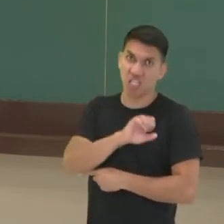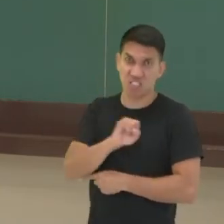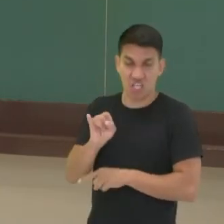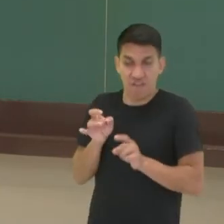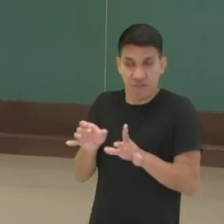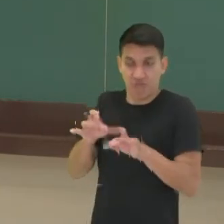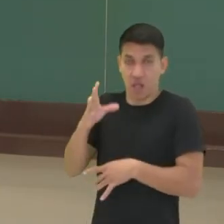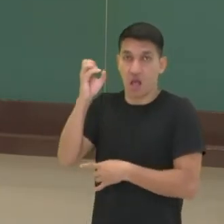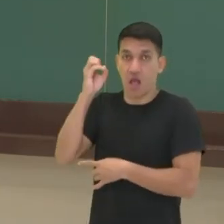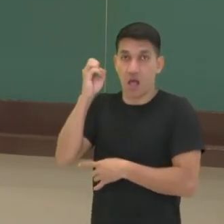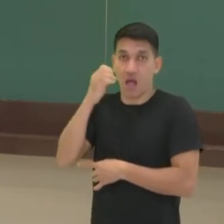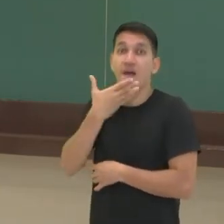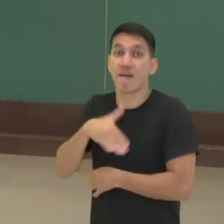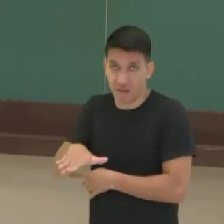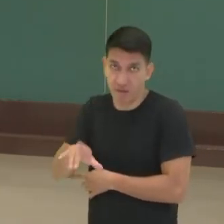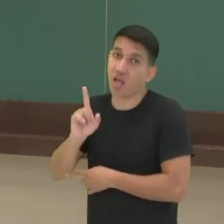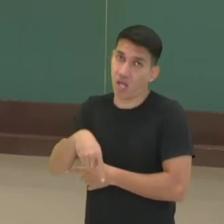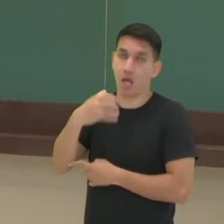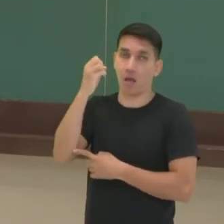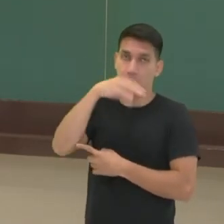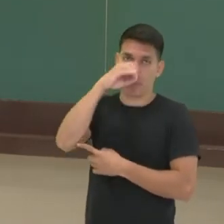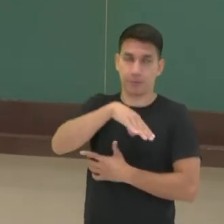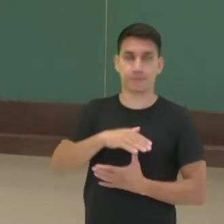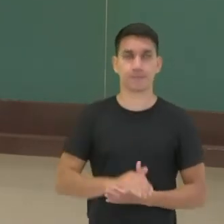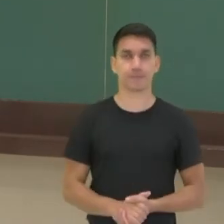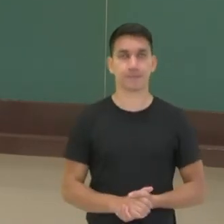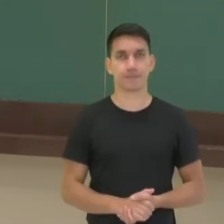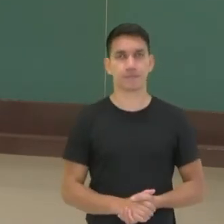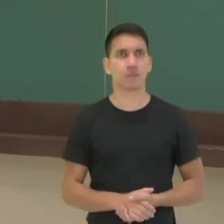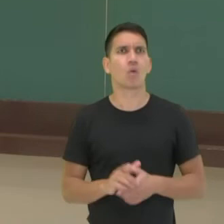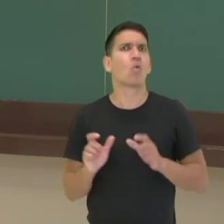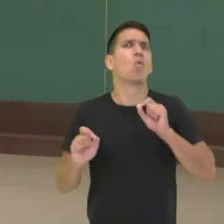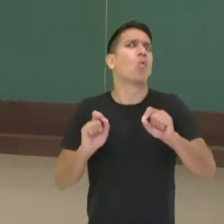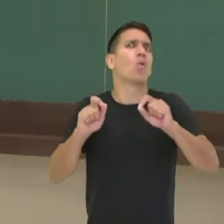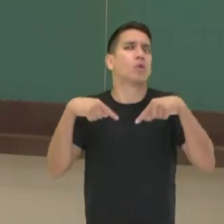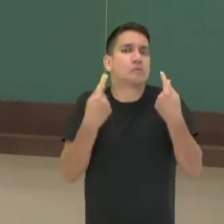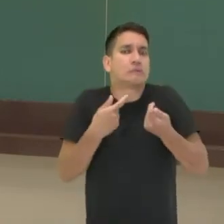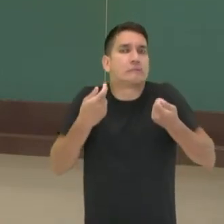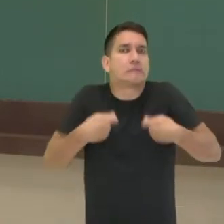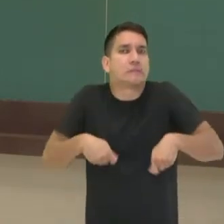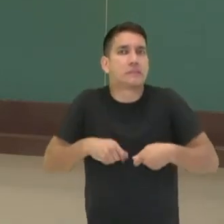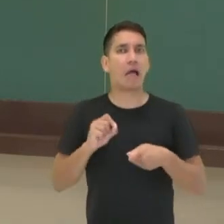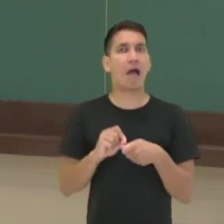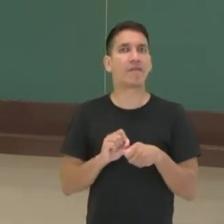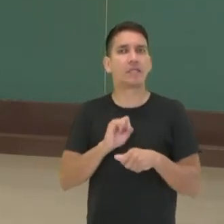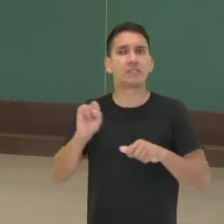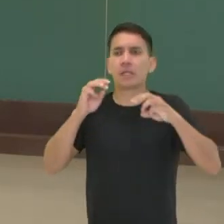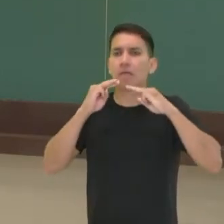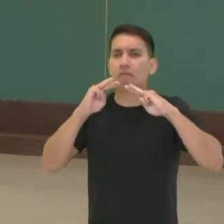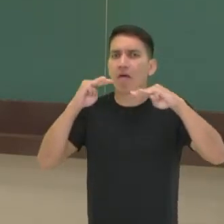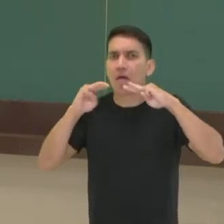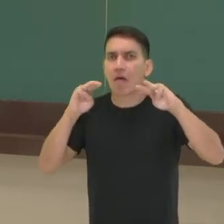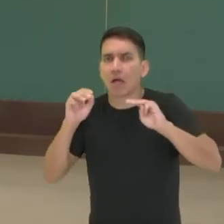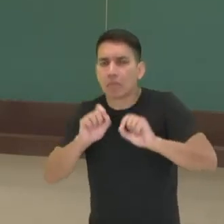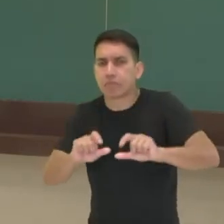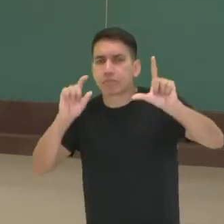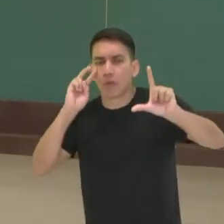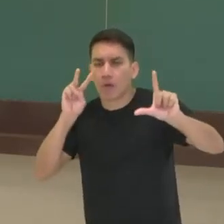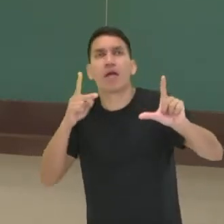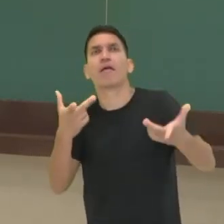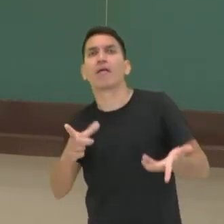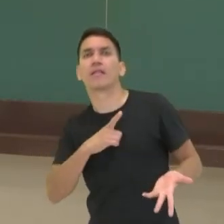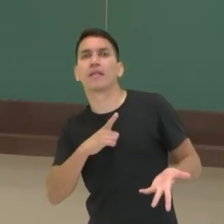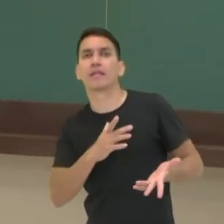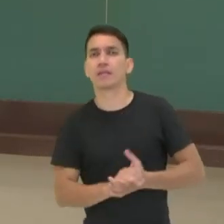criança é considerado abusivo. O que devemos fazer, então, em relação às publicidades infantis que